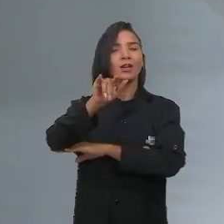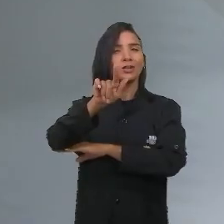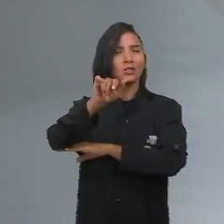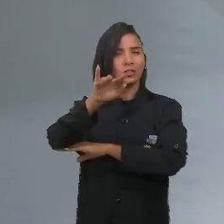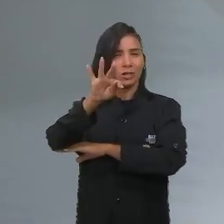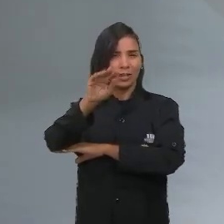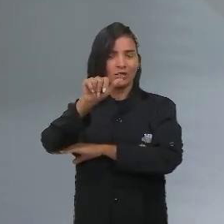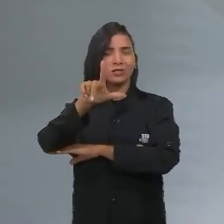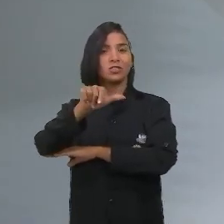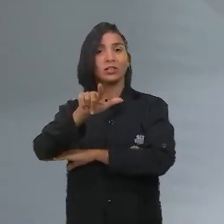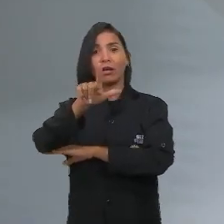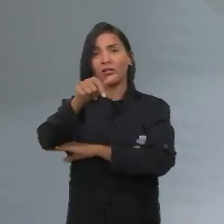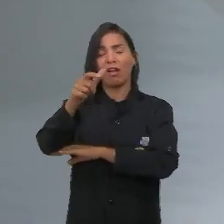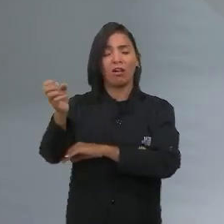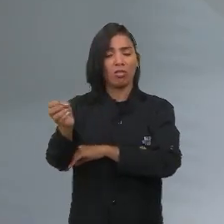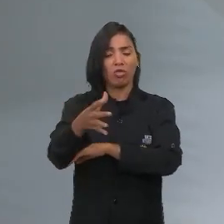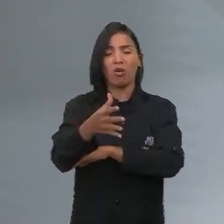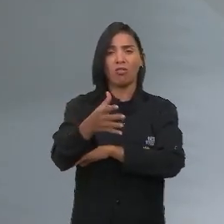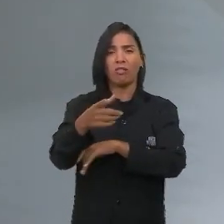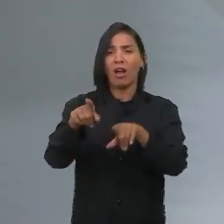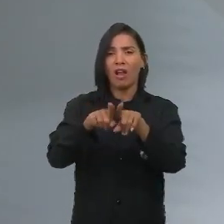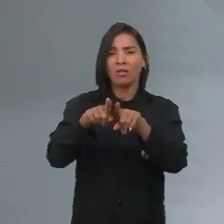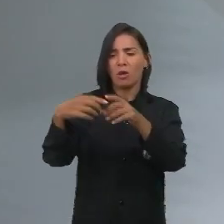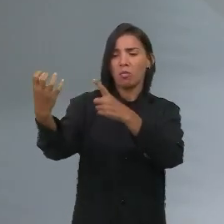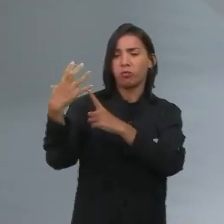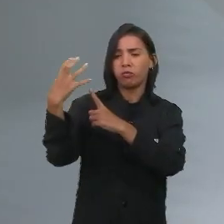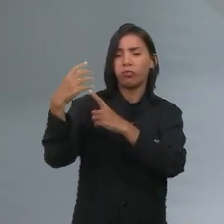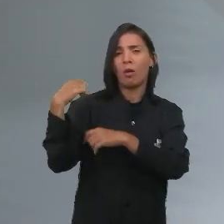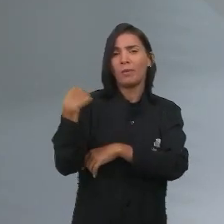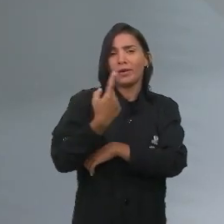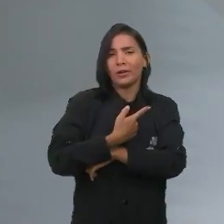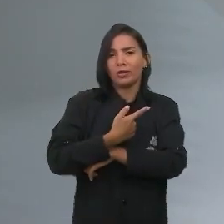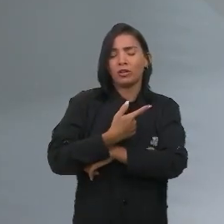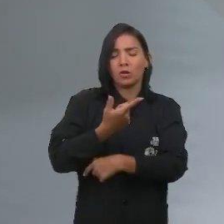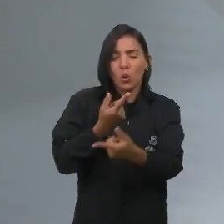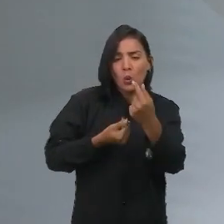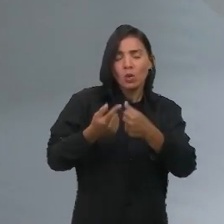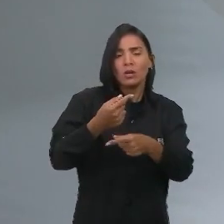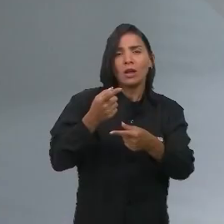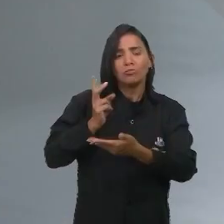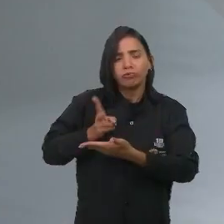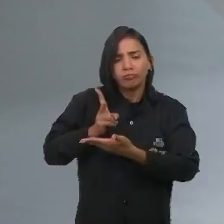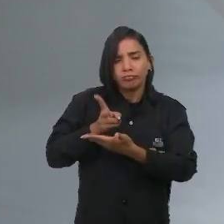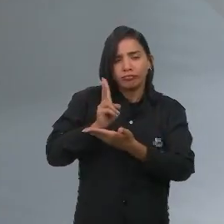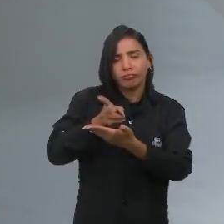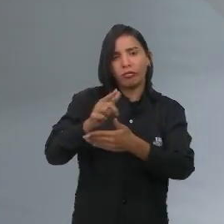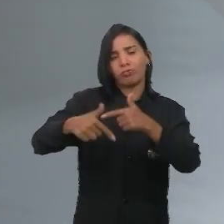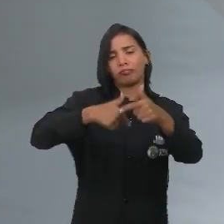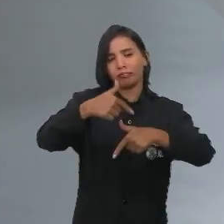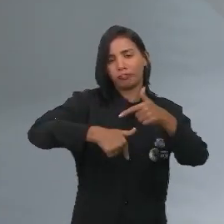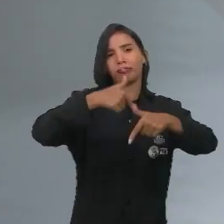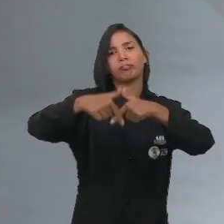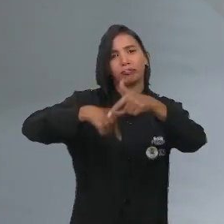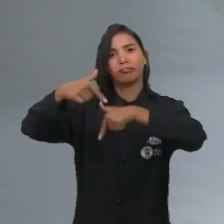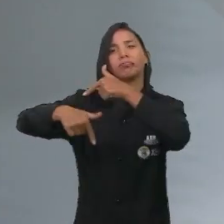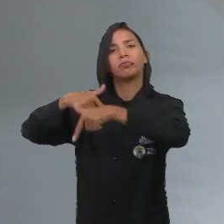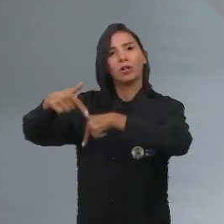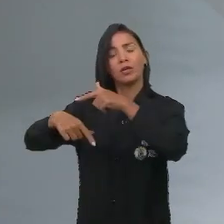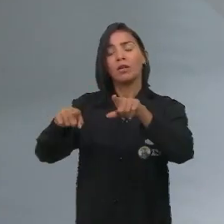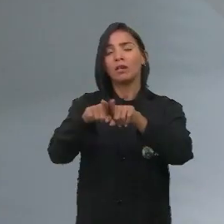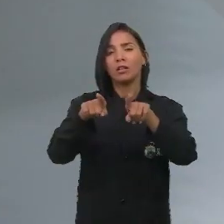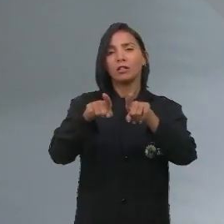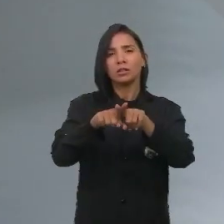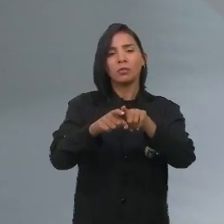frequência, e assim continuando todo o ciclo de produção de mercadorias, para a manutenção do modo de